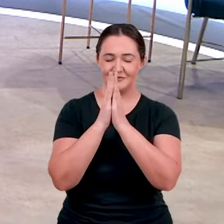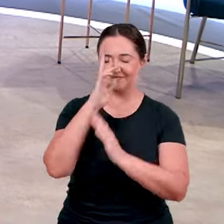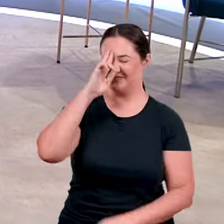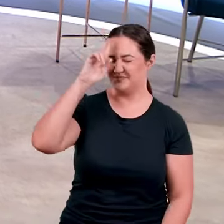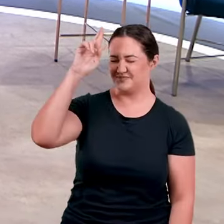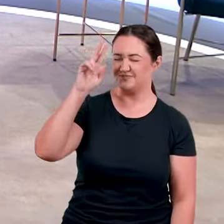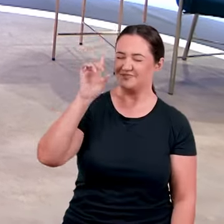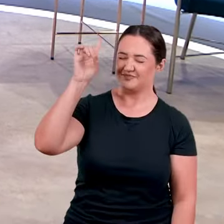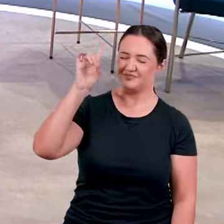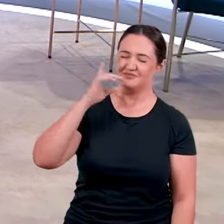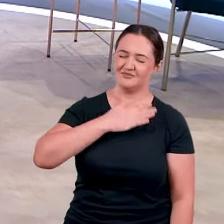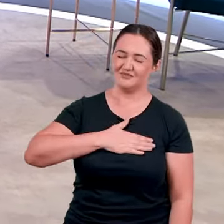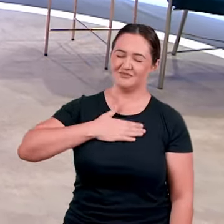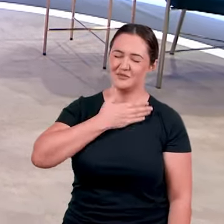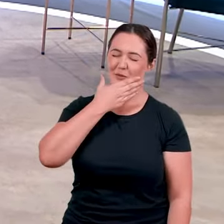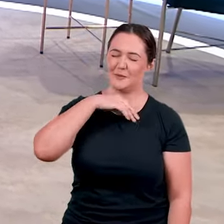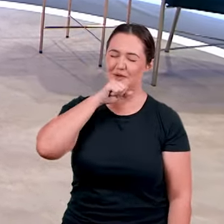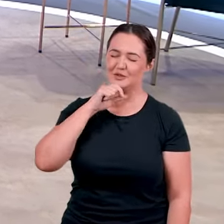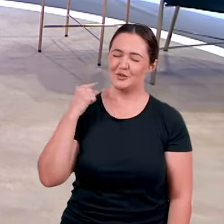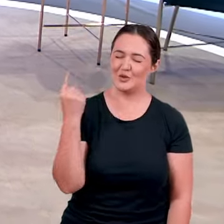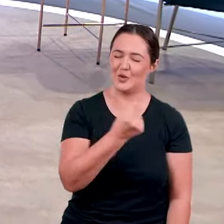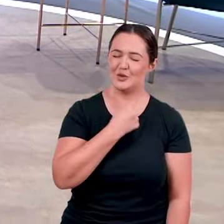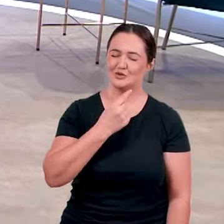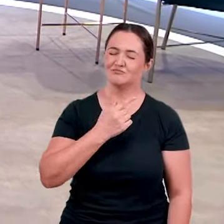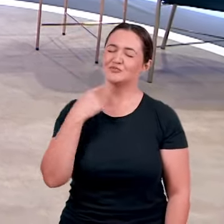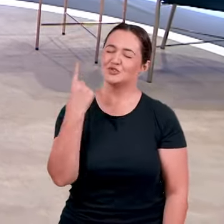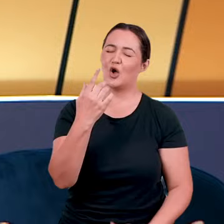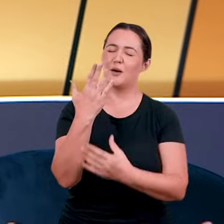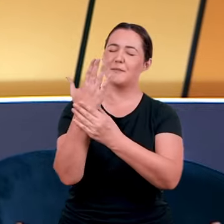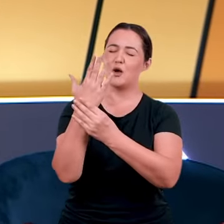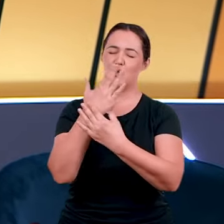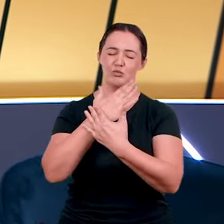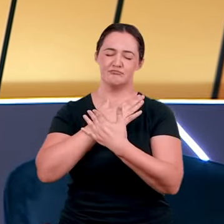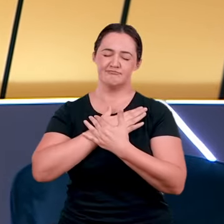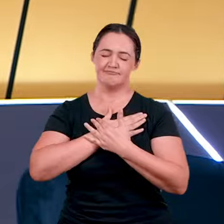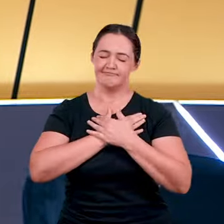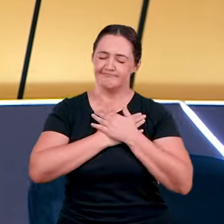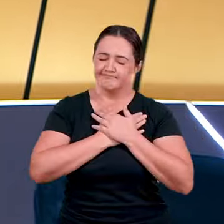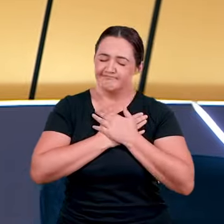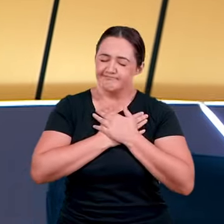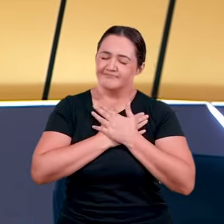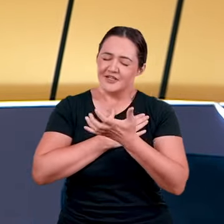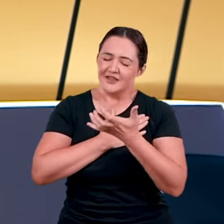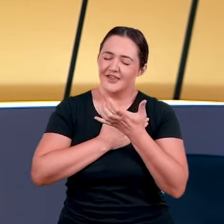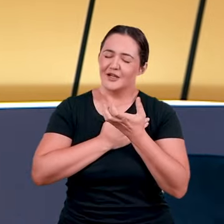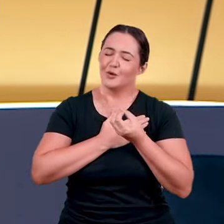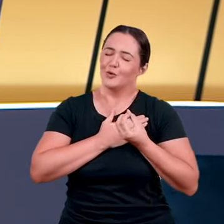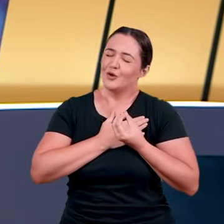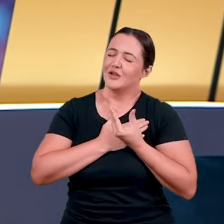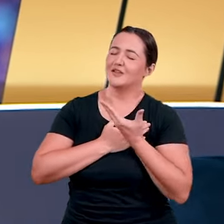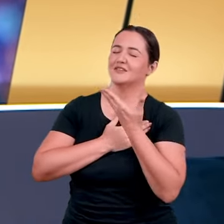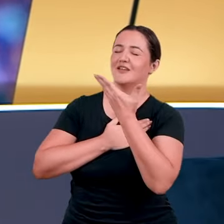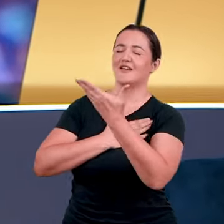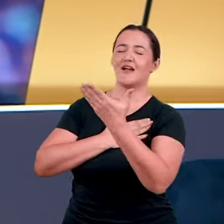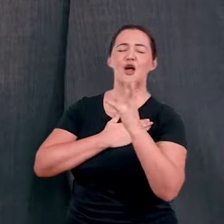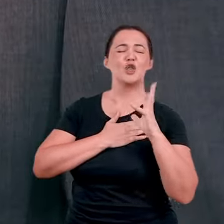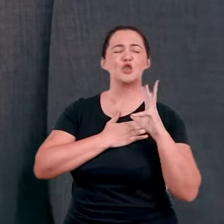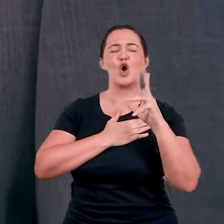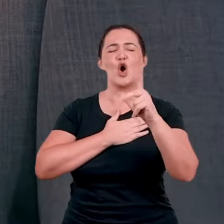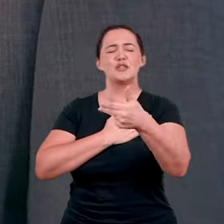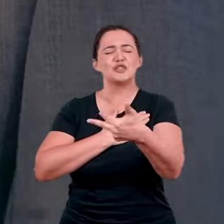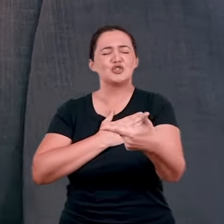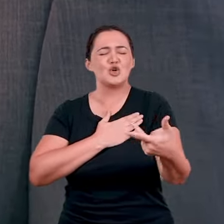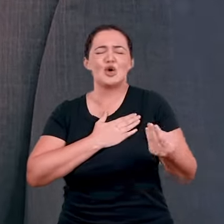comigo. Senhor Deus querido, Pai nosso, ao colocar a mão no coração, nós queremos lhe entregar tudo